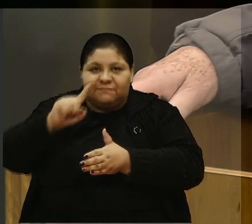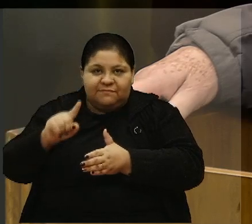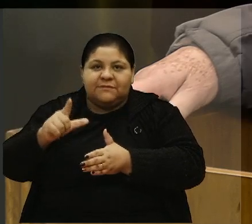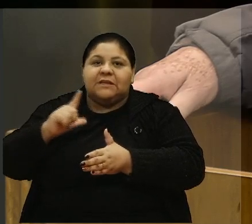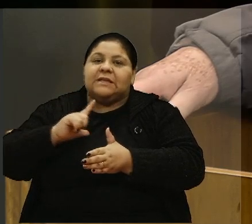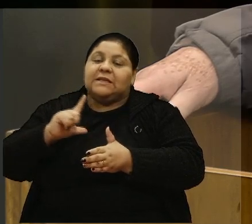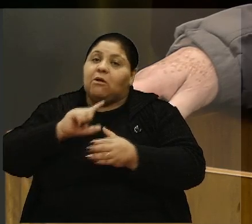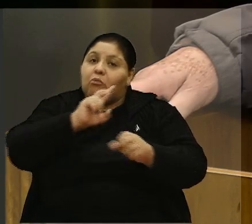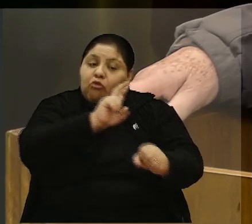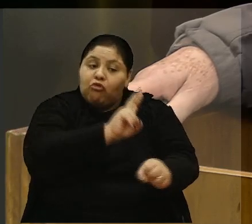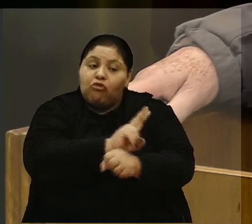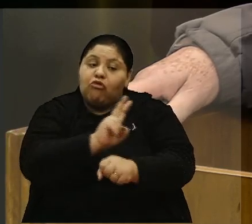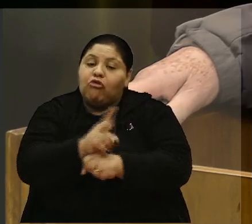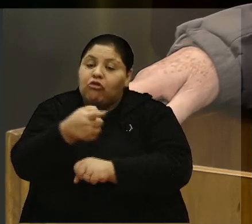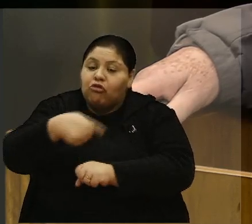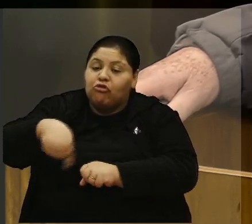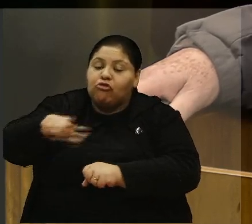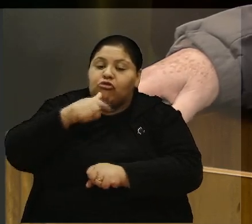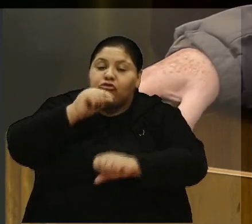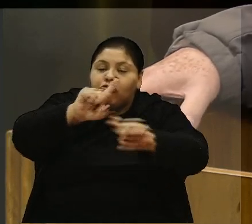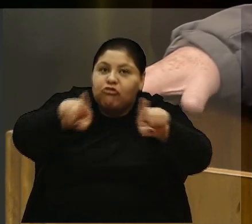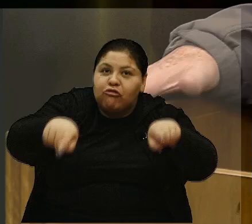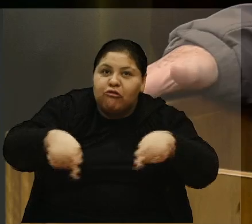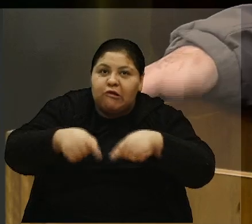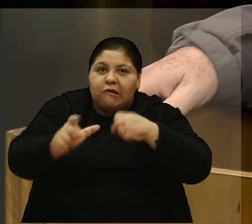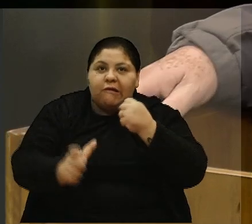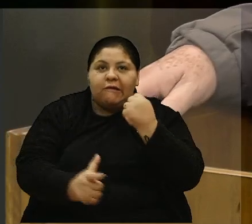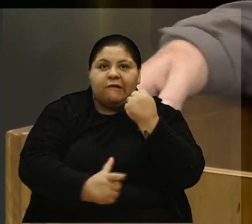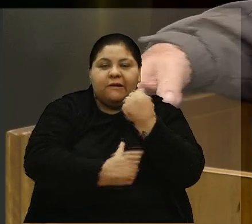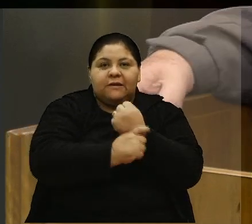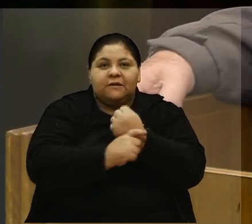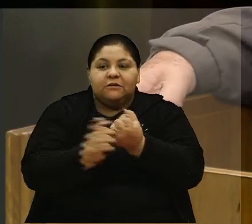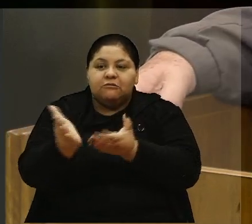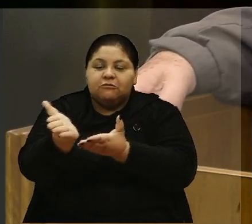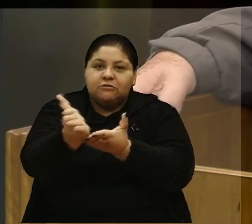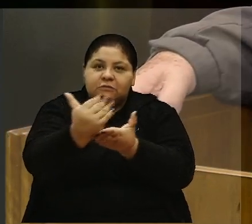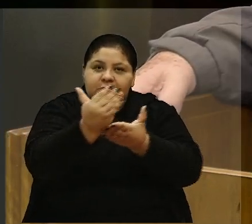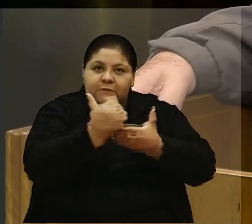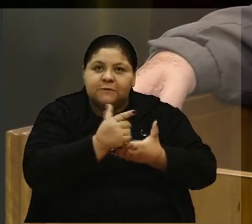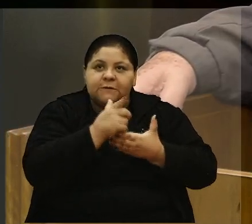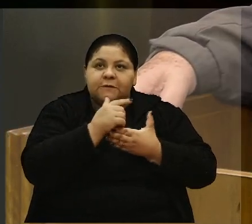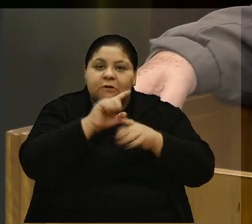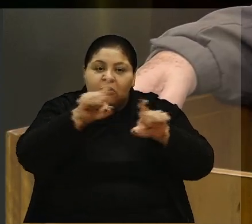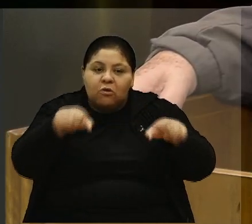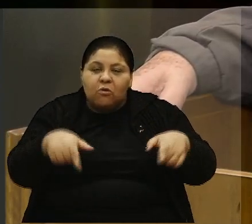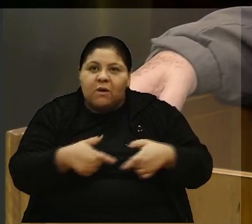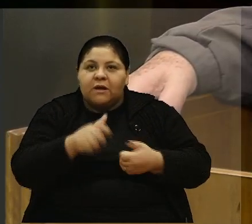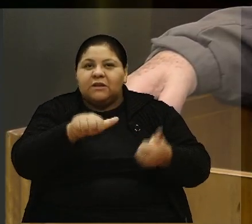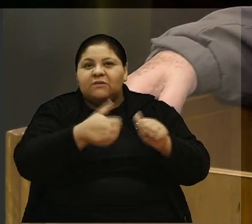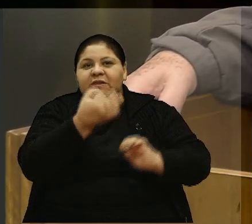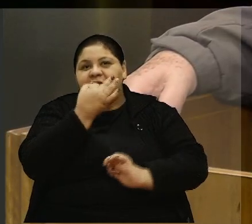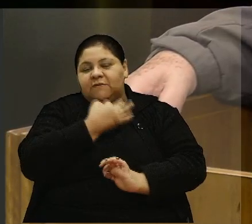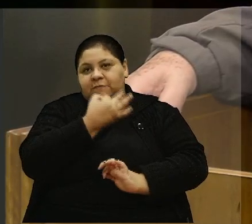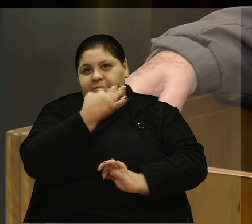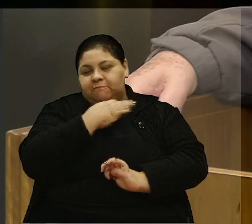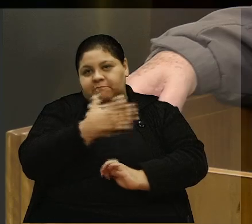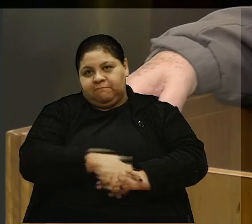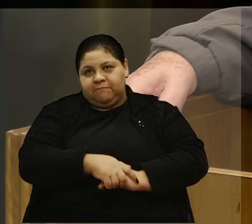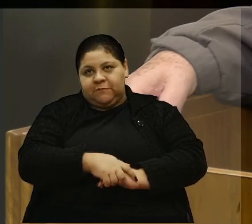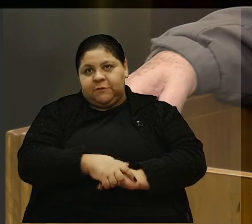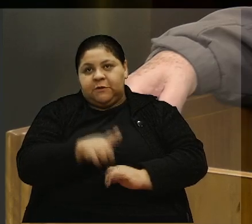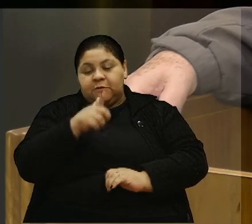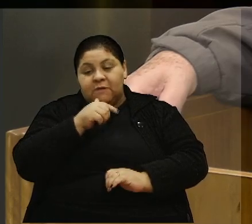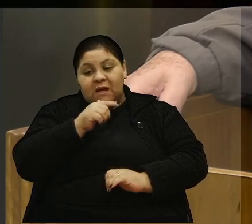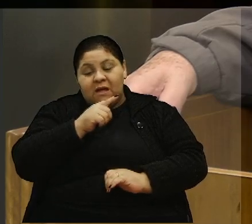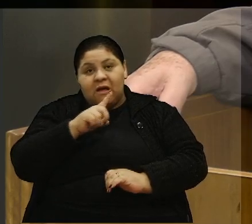que preservar os nossos mananciais que garantem o abastecimento com água de qualidade em Caxias do Sul. A água que